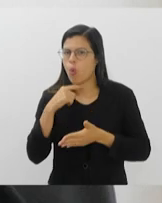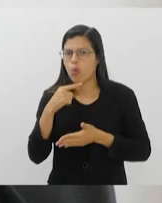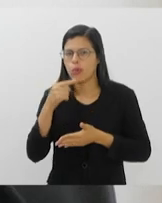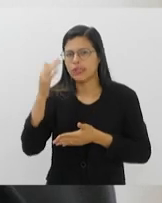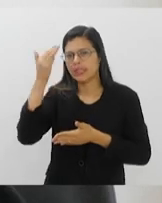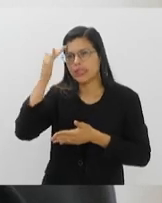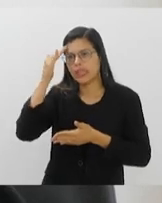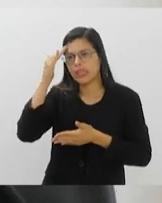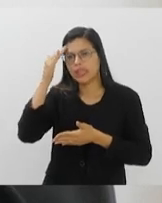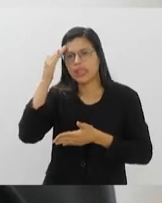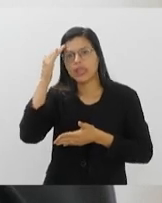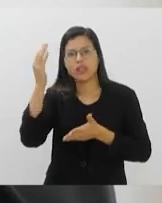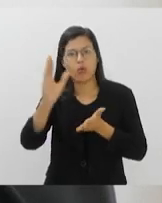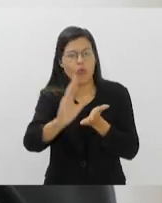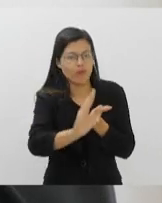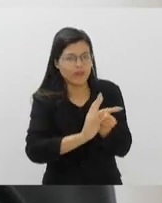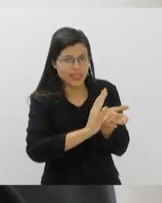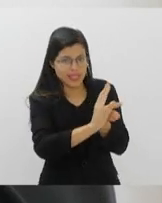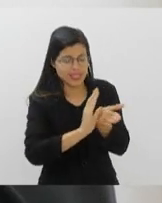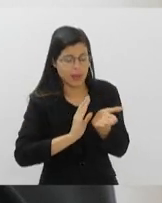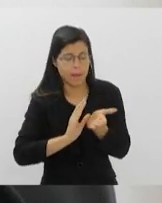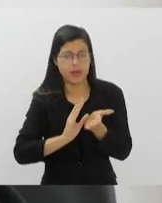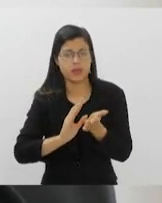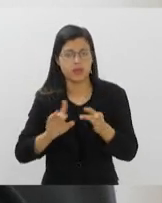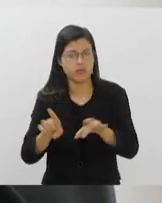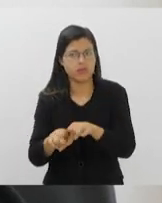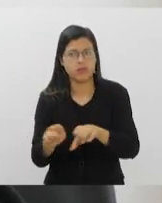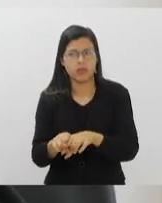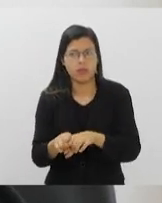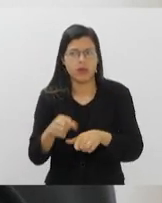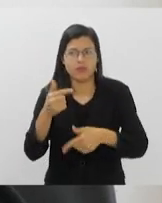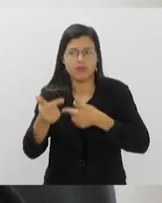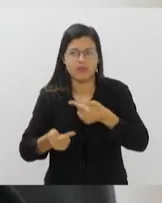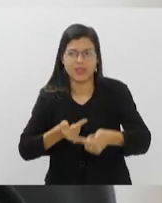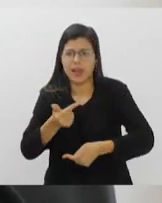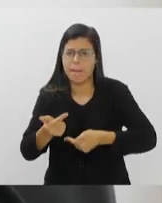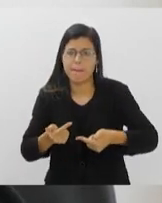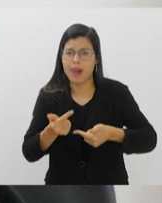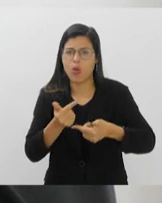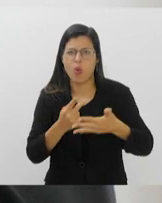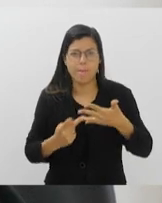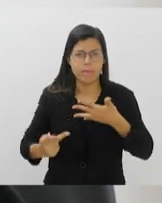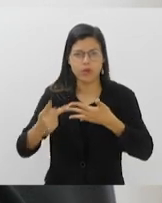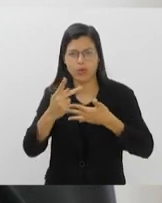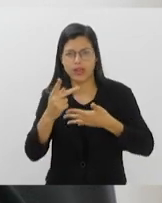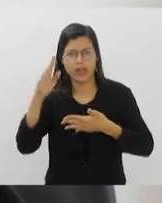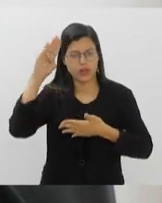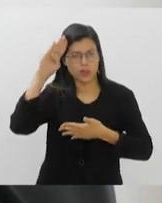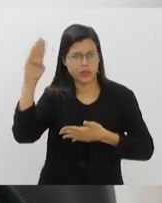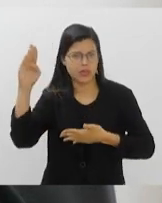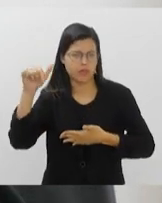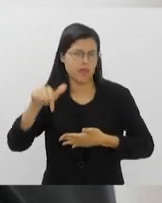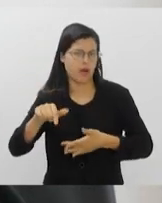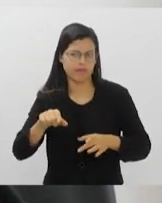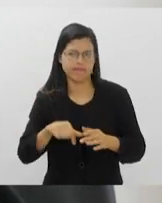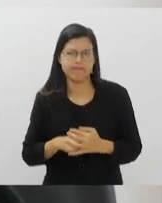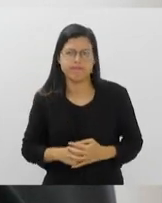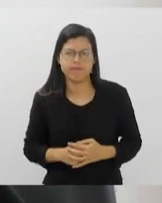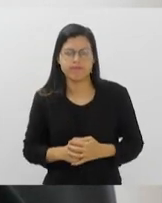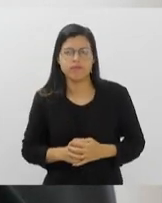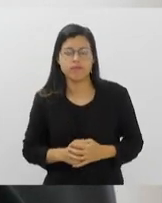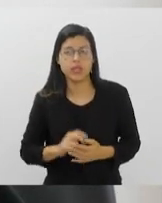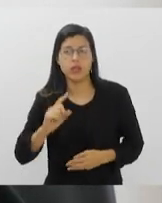cinci e não trabalha com a prioridade absoluta também então nós